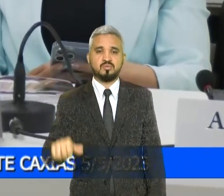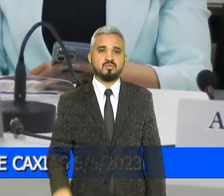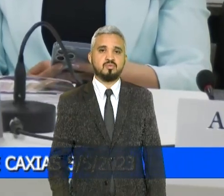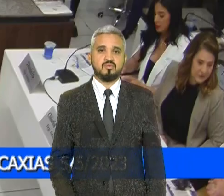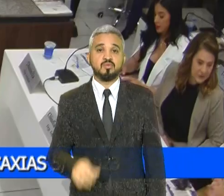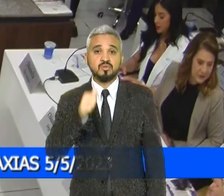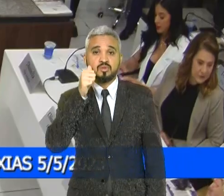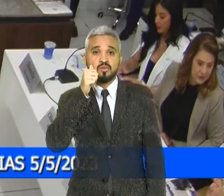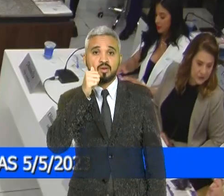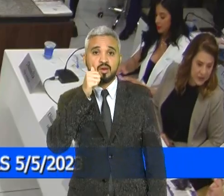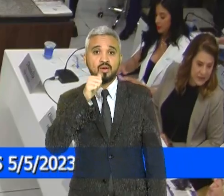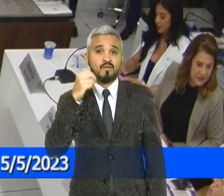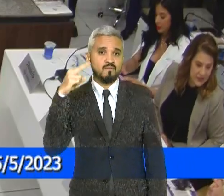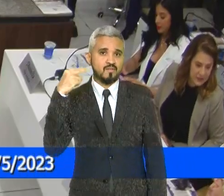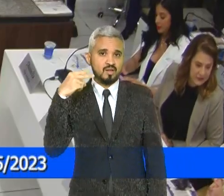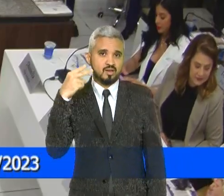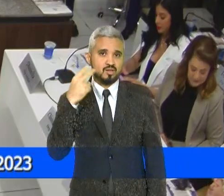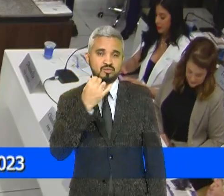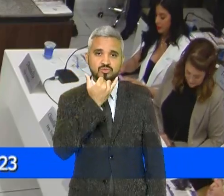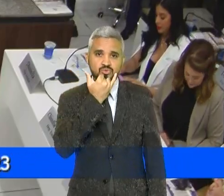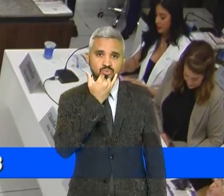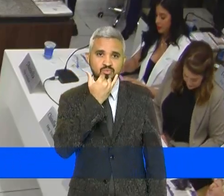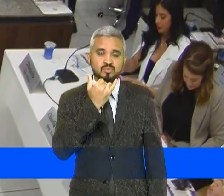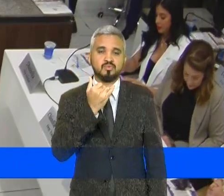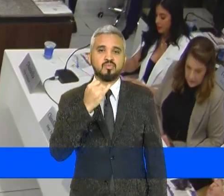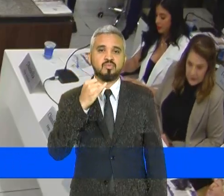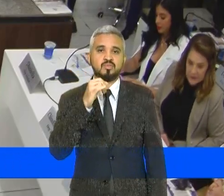Vereadora. Desculpe, irmã.